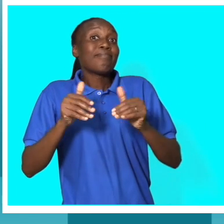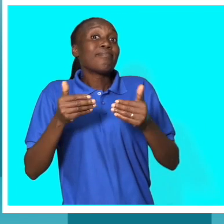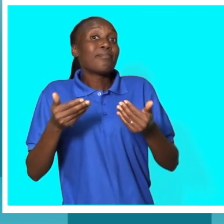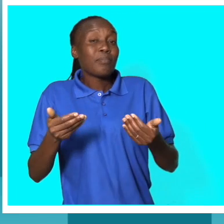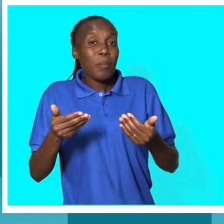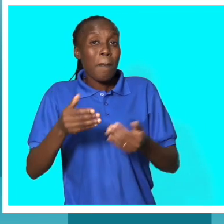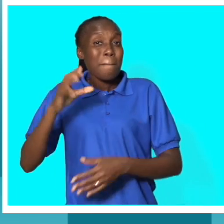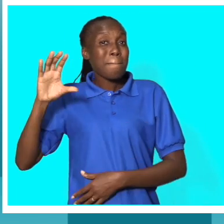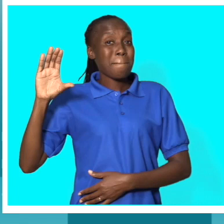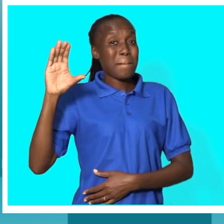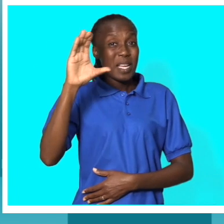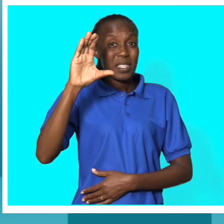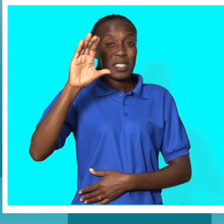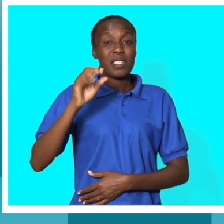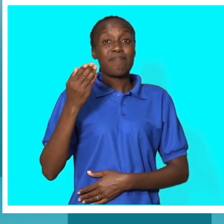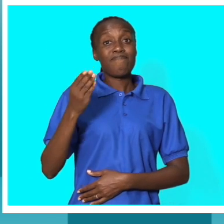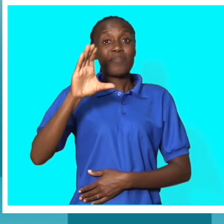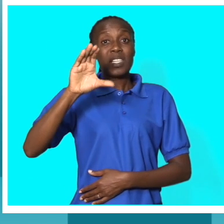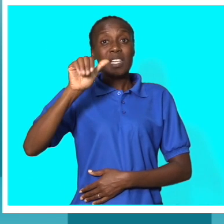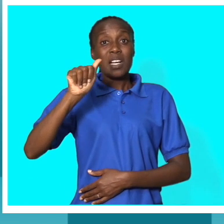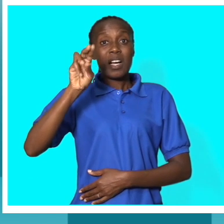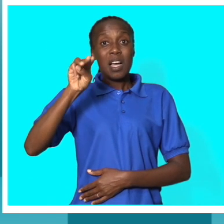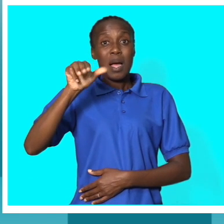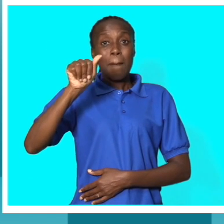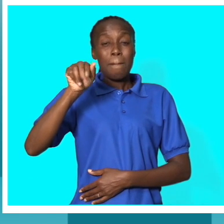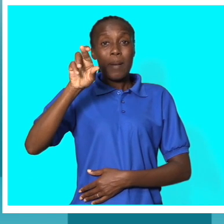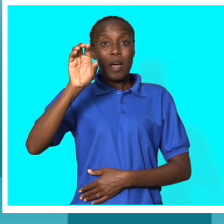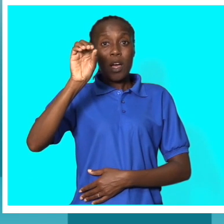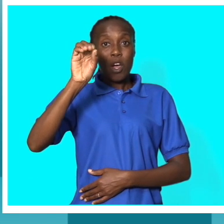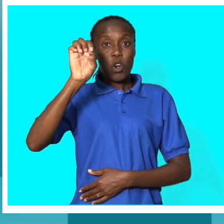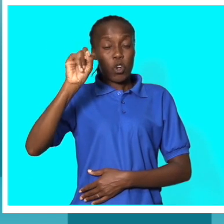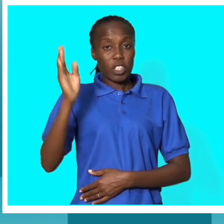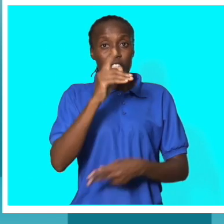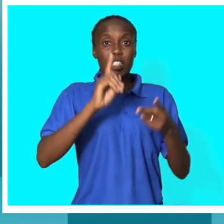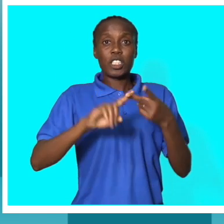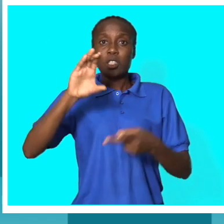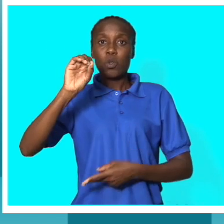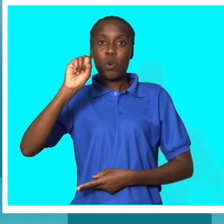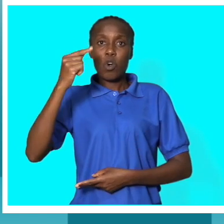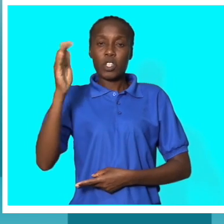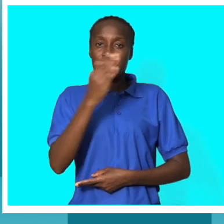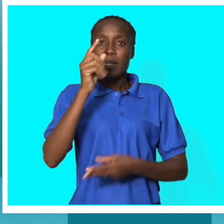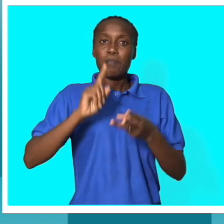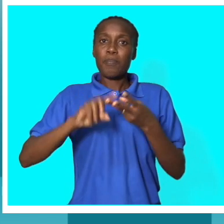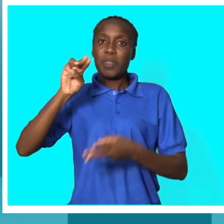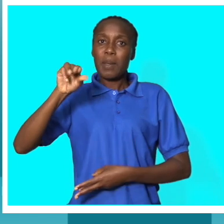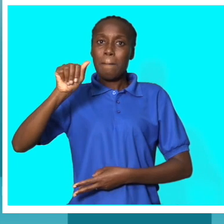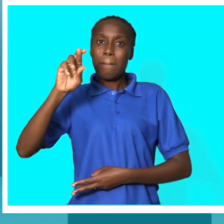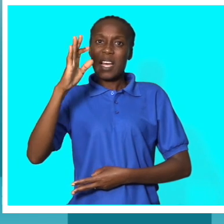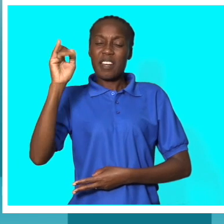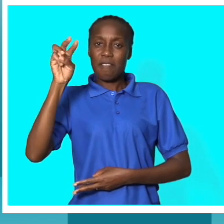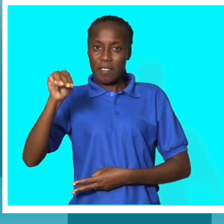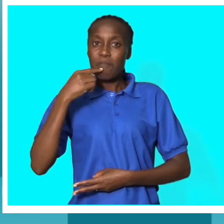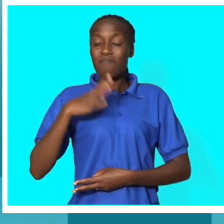Isso considerando o fato de, quer os Camarões, quer a Costa do Marfim,